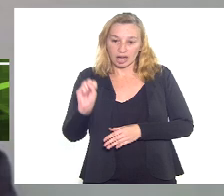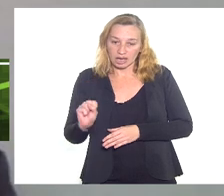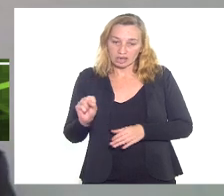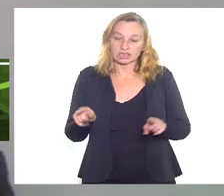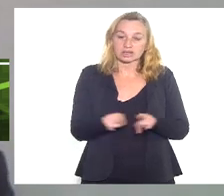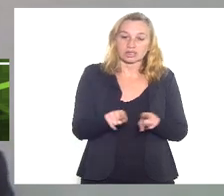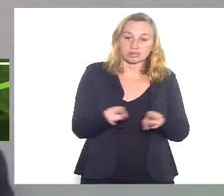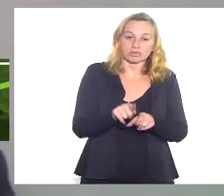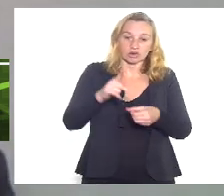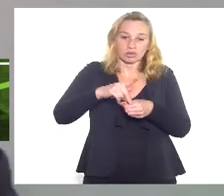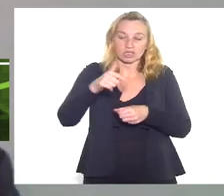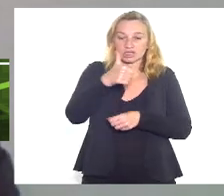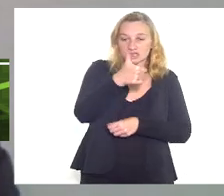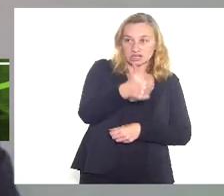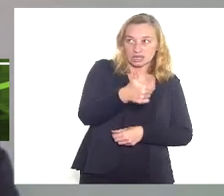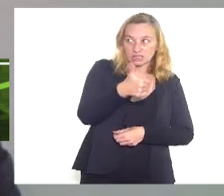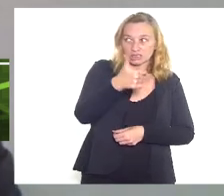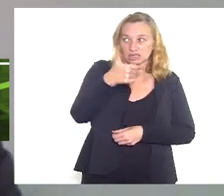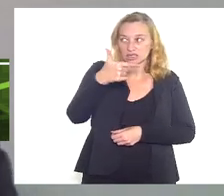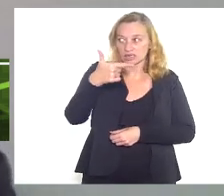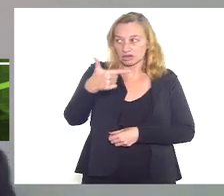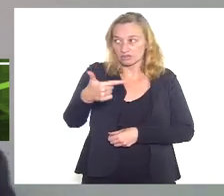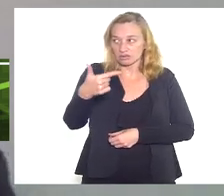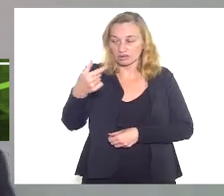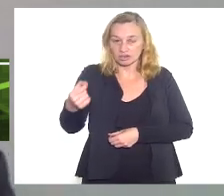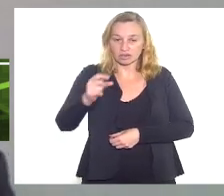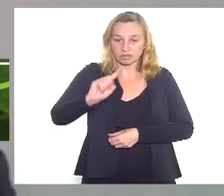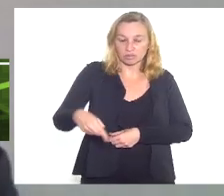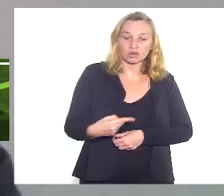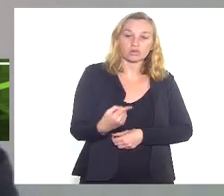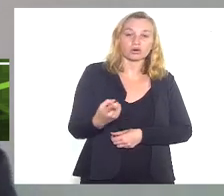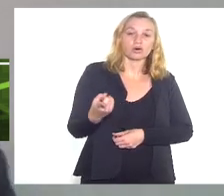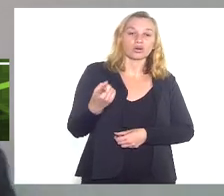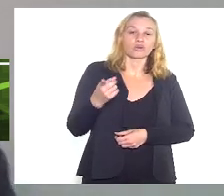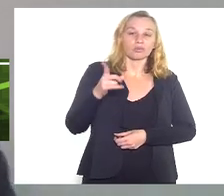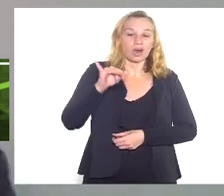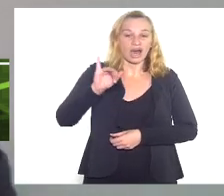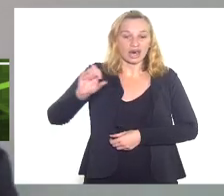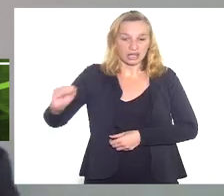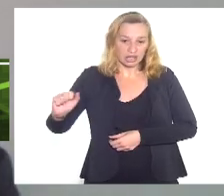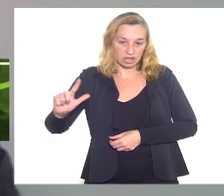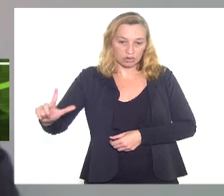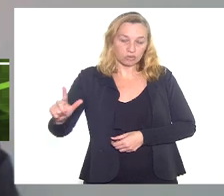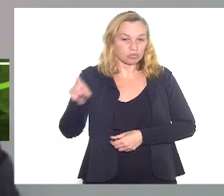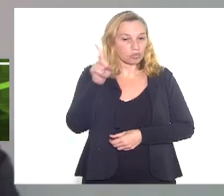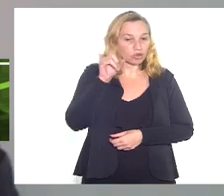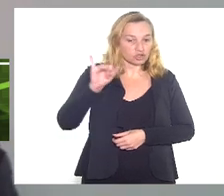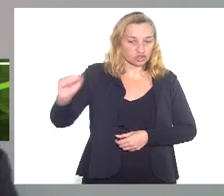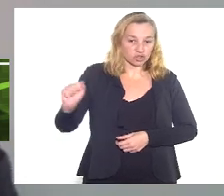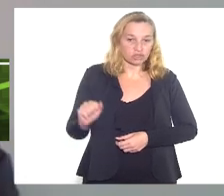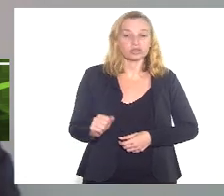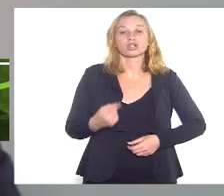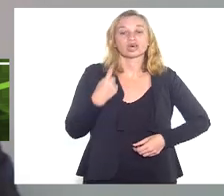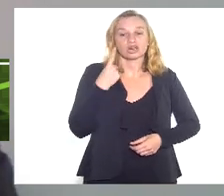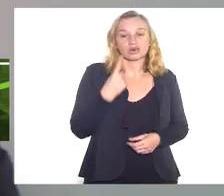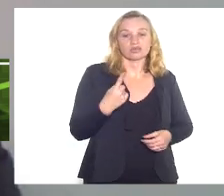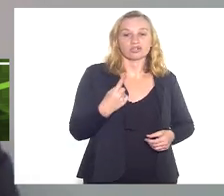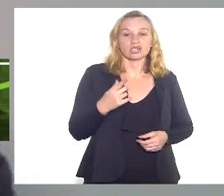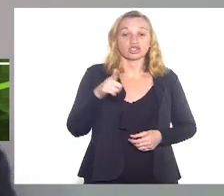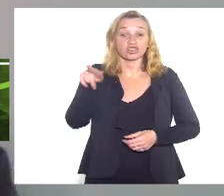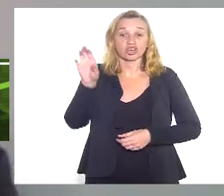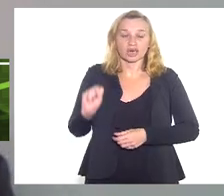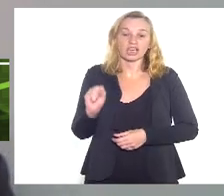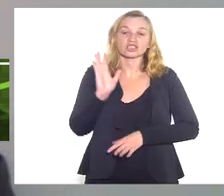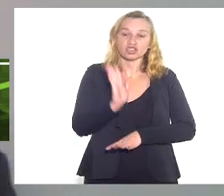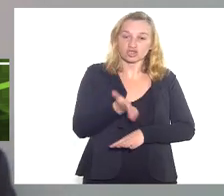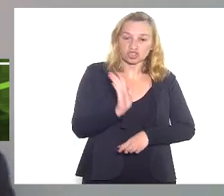ordem de 120 mil barris por dia a partir do ano de 26 ou 27, sendo viabilizado. Ele prevê o escoamento de gás